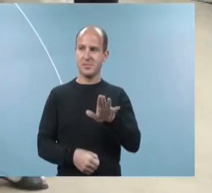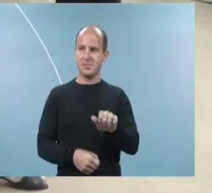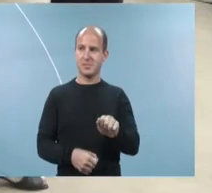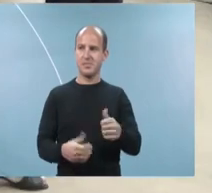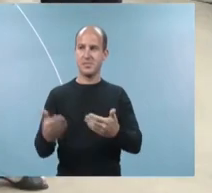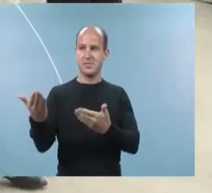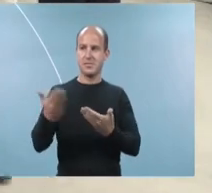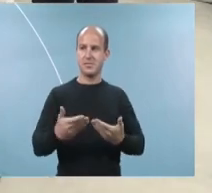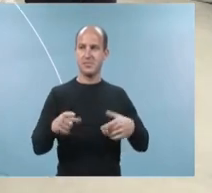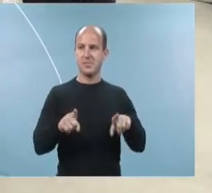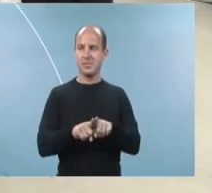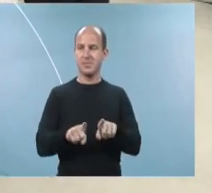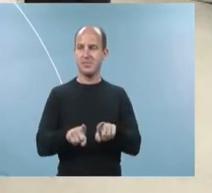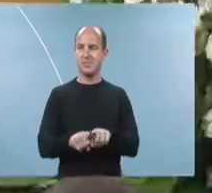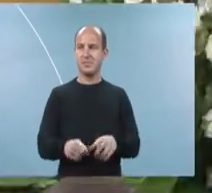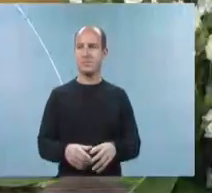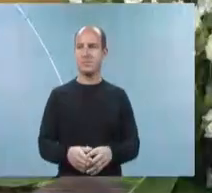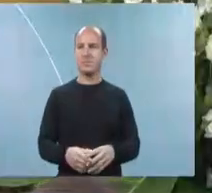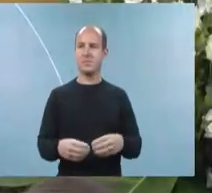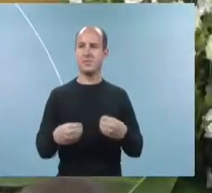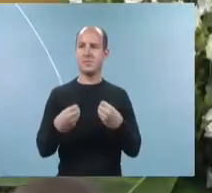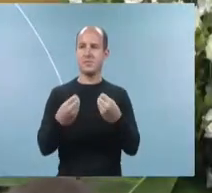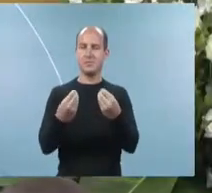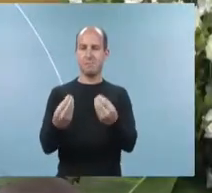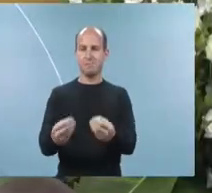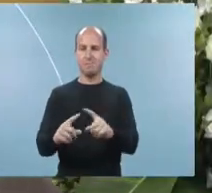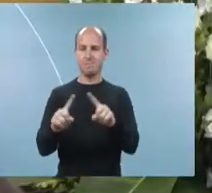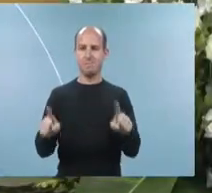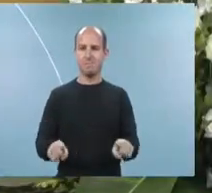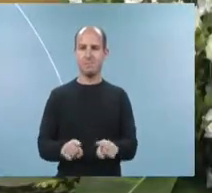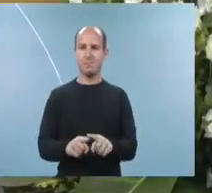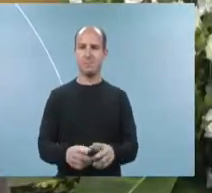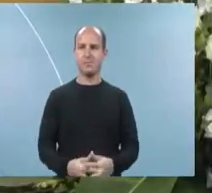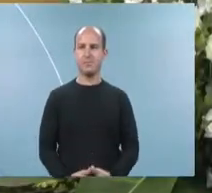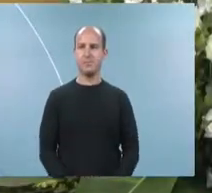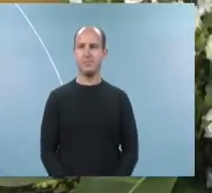quem convidamos também para a entrega da placa.